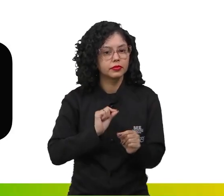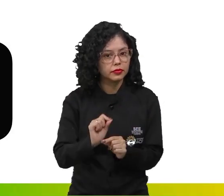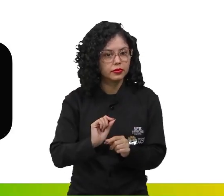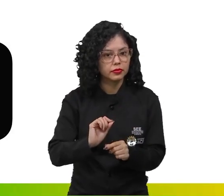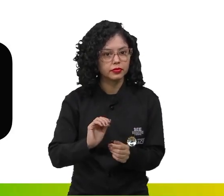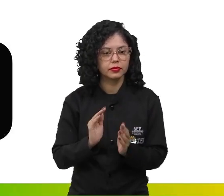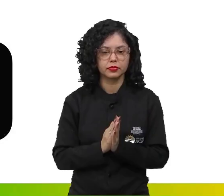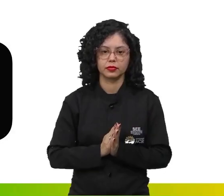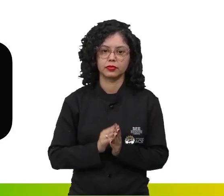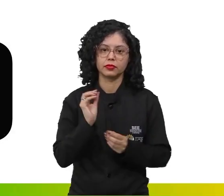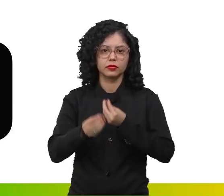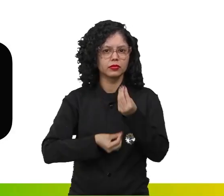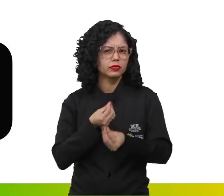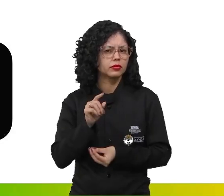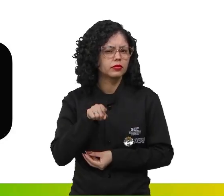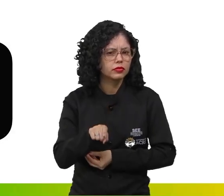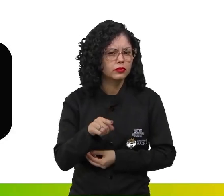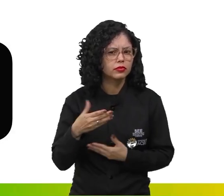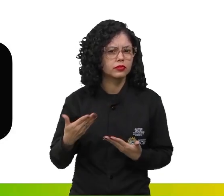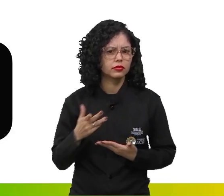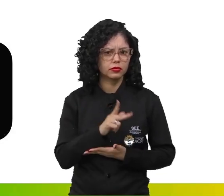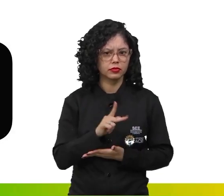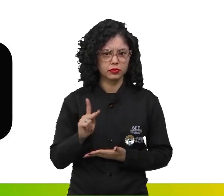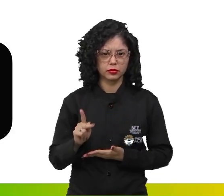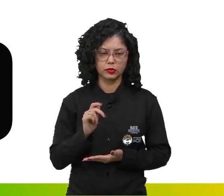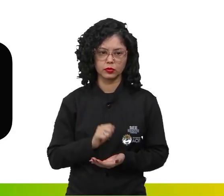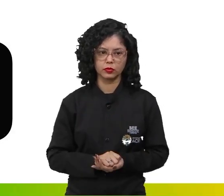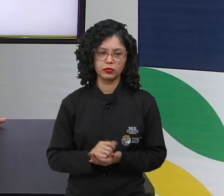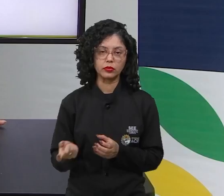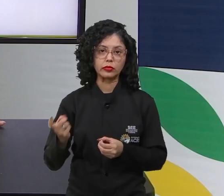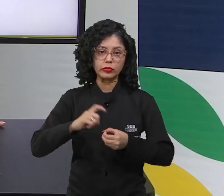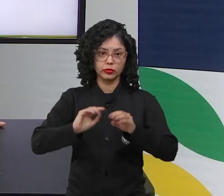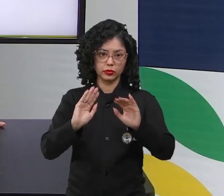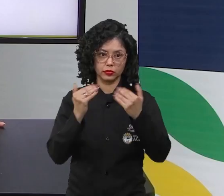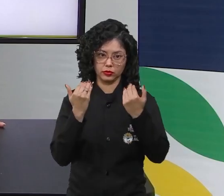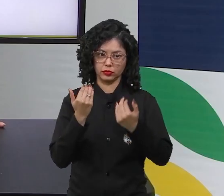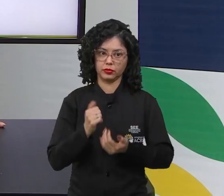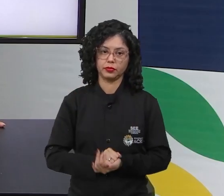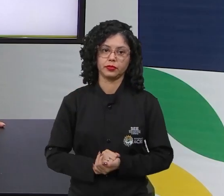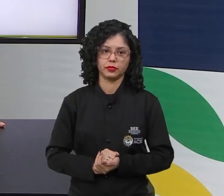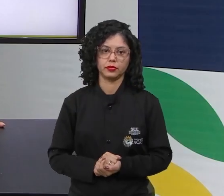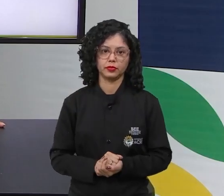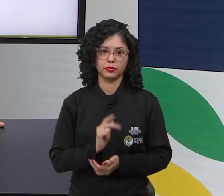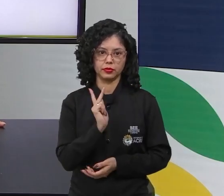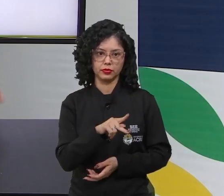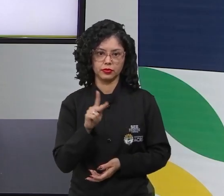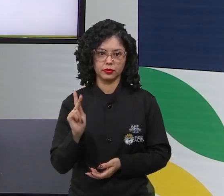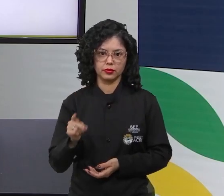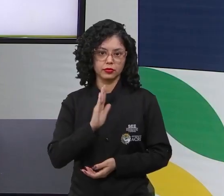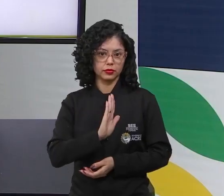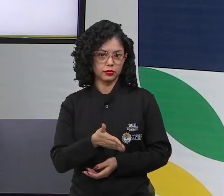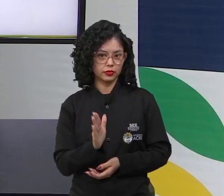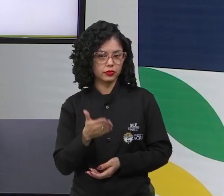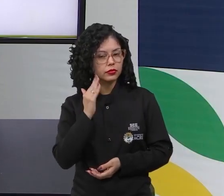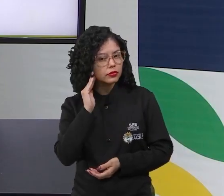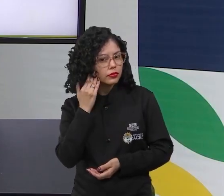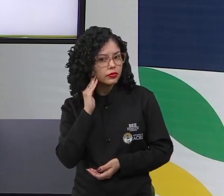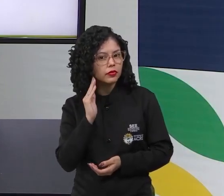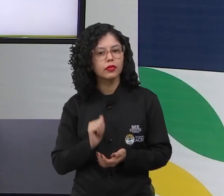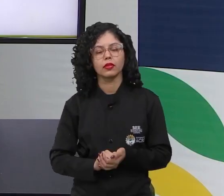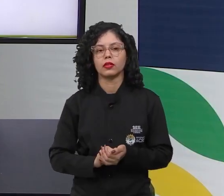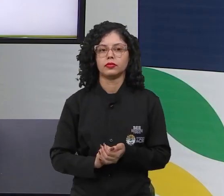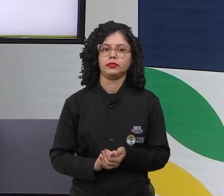desembalar. Como assim, professora? Olha, volta aqui para a professora. professora, eu já entendi que lá